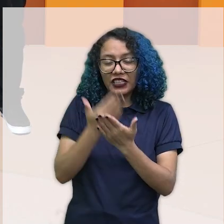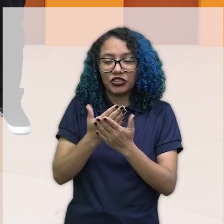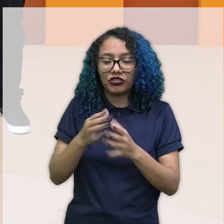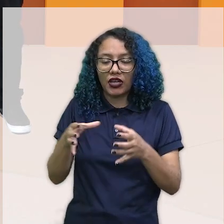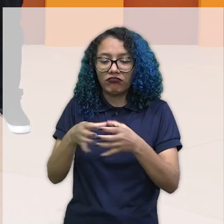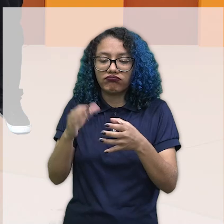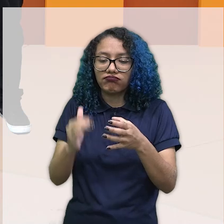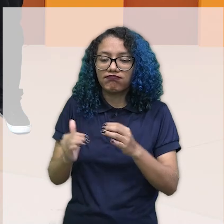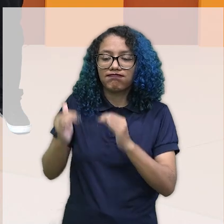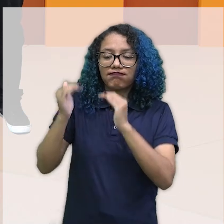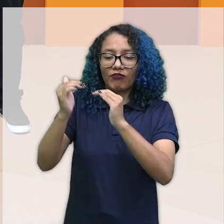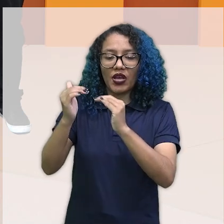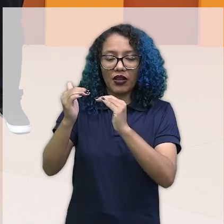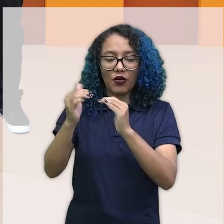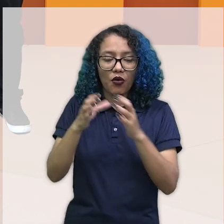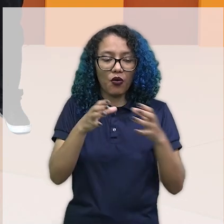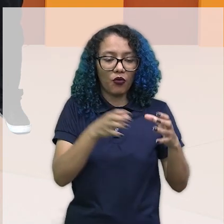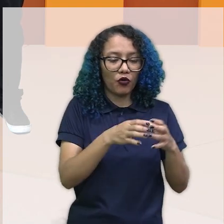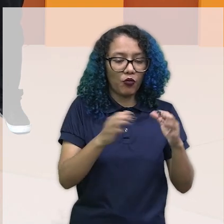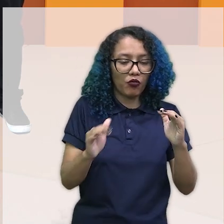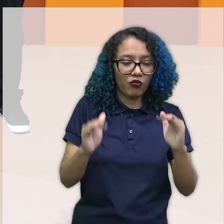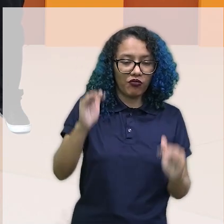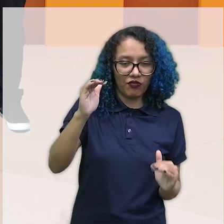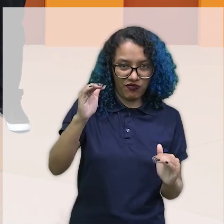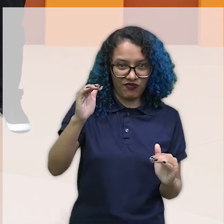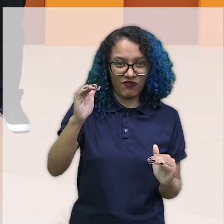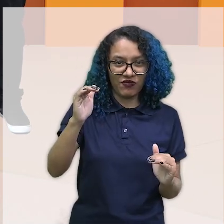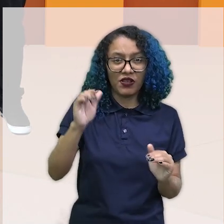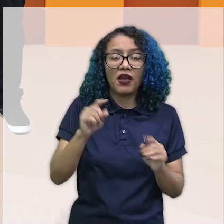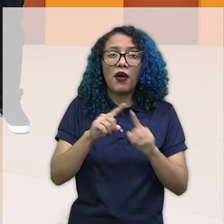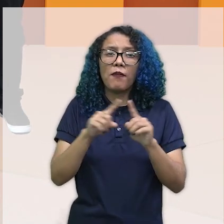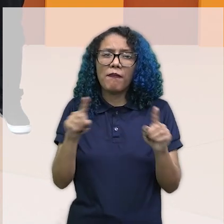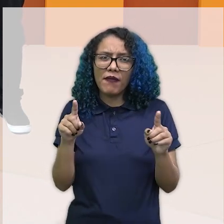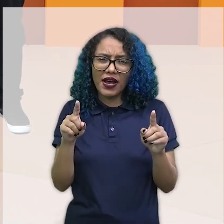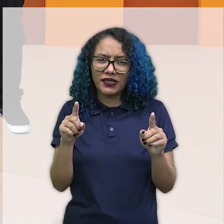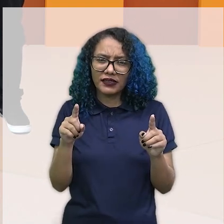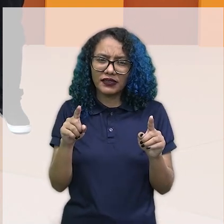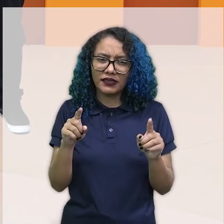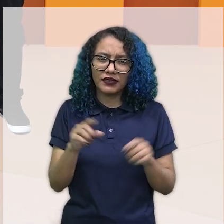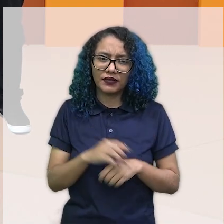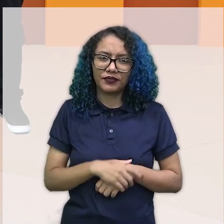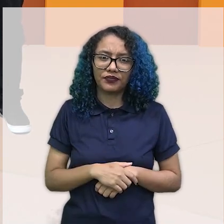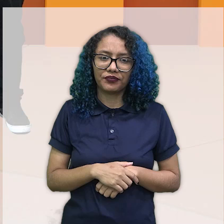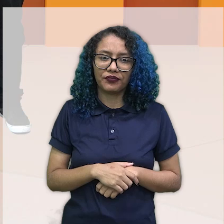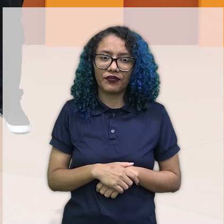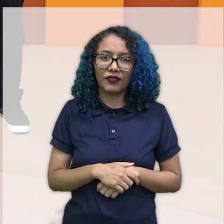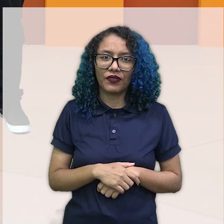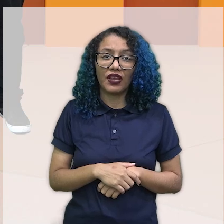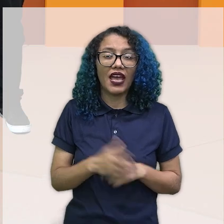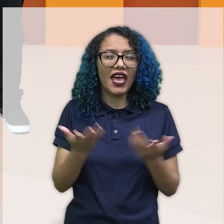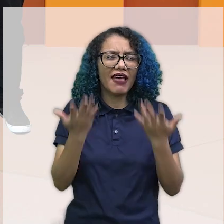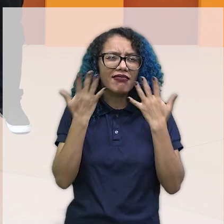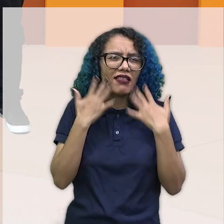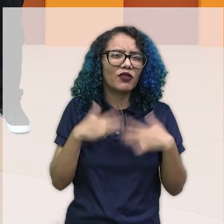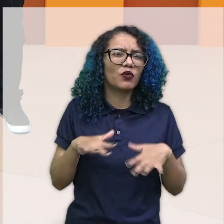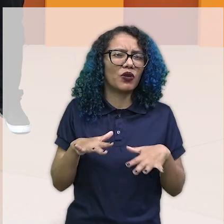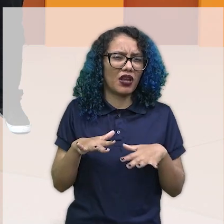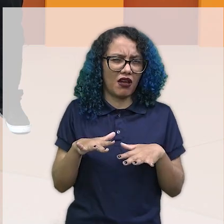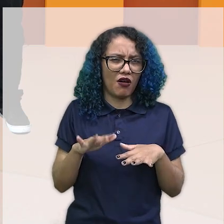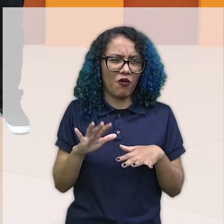acham superiores e outras se acham inferiores. Mas isso acontece naturalmente? Isso é um